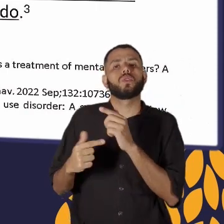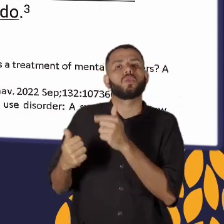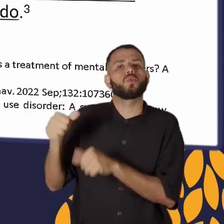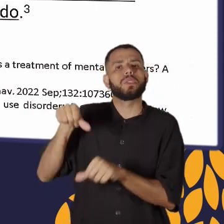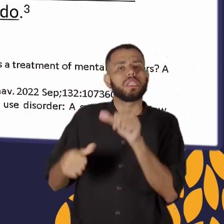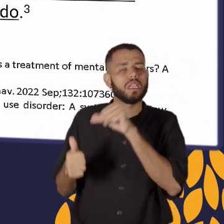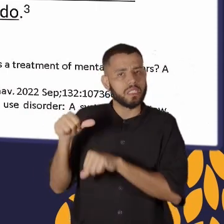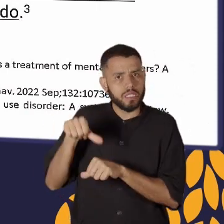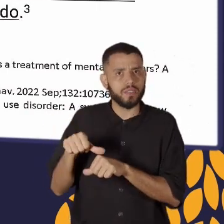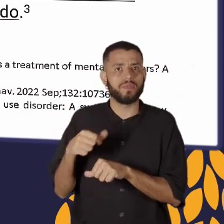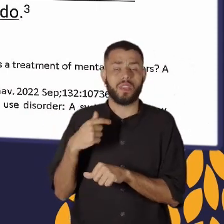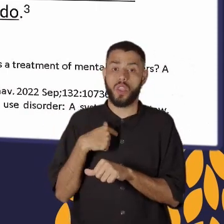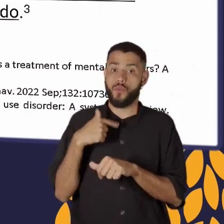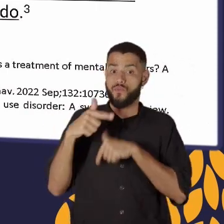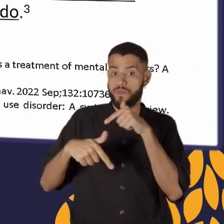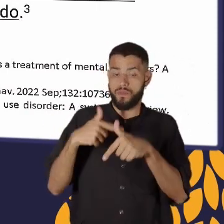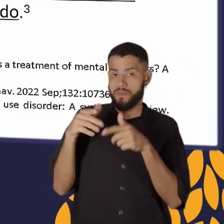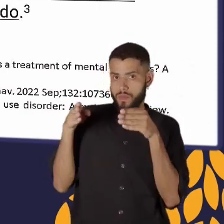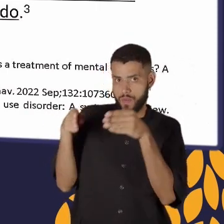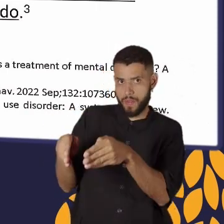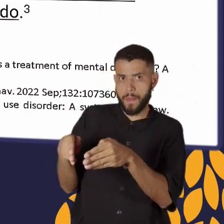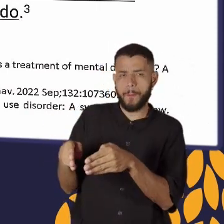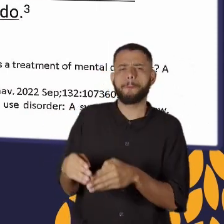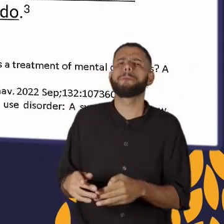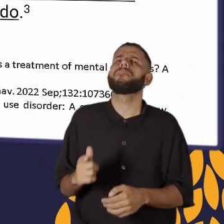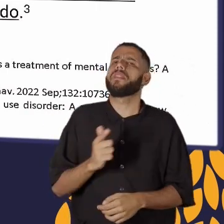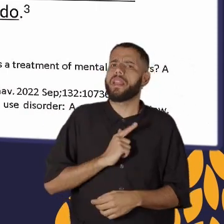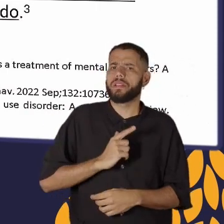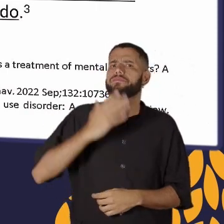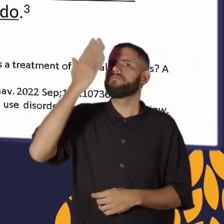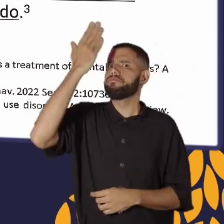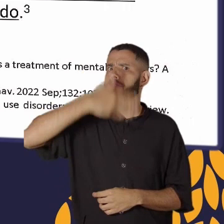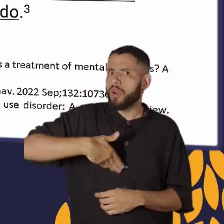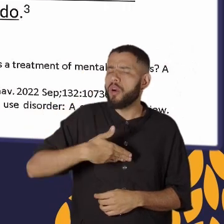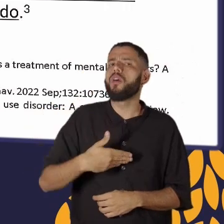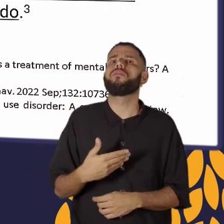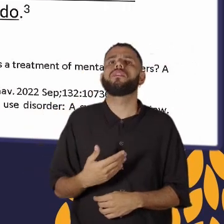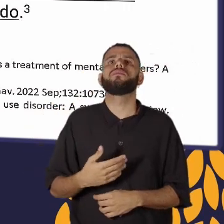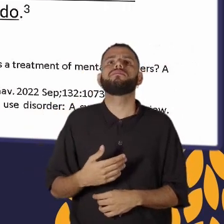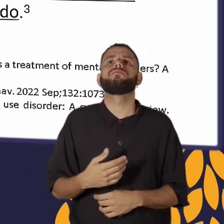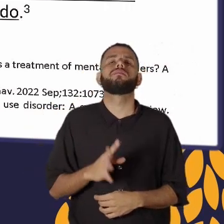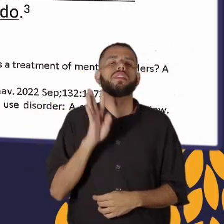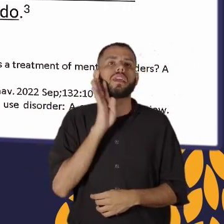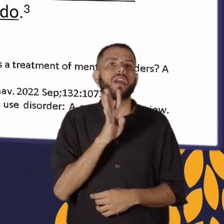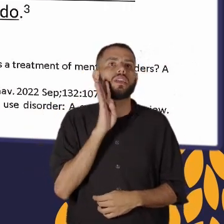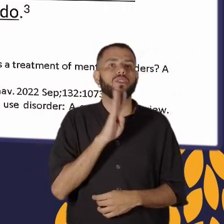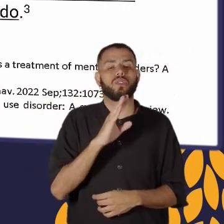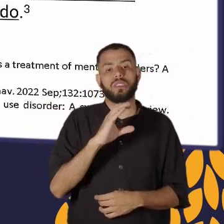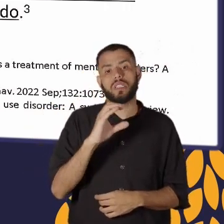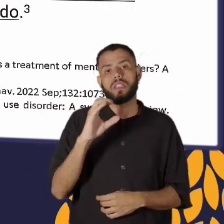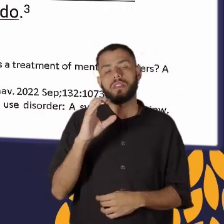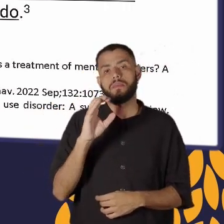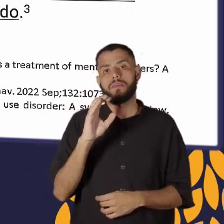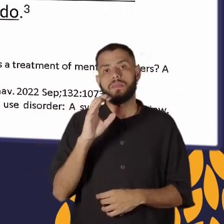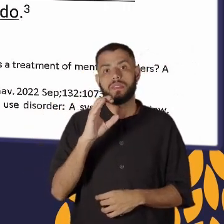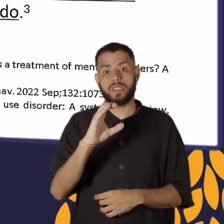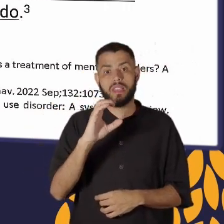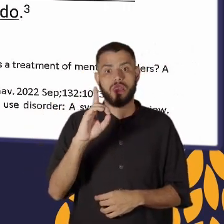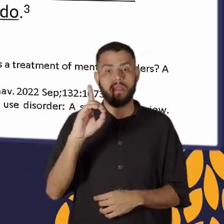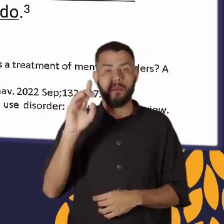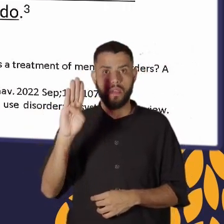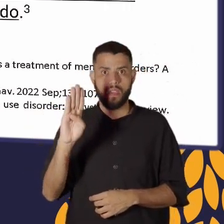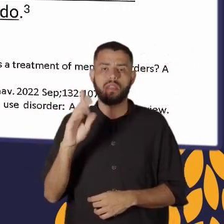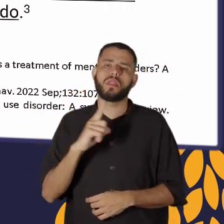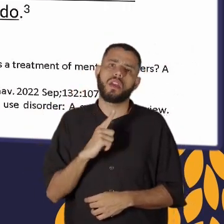trabalhando, a gente tem, né, evidências bem legais de que, de fato, o CBD ele tem um potencial terapêutico, especialmente